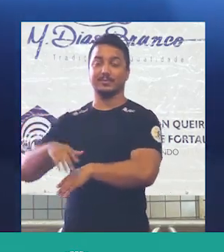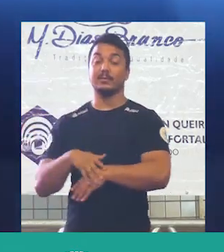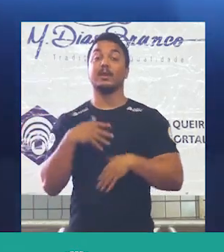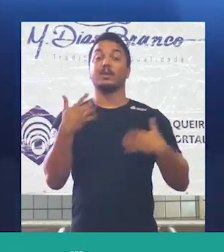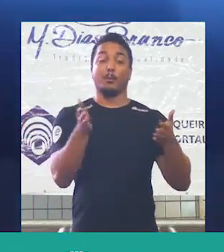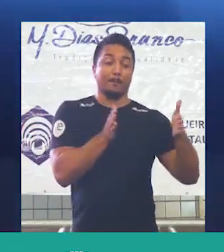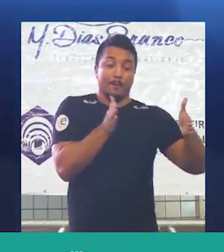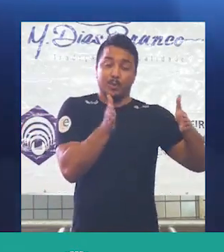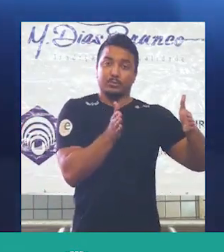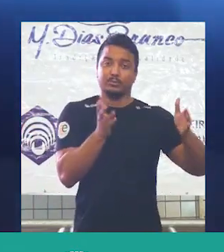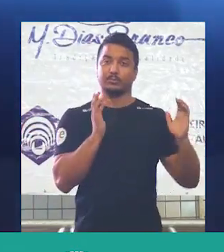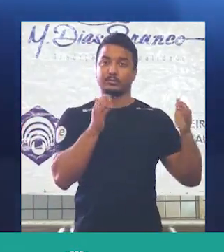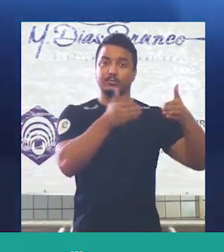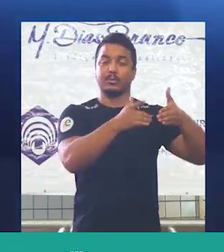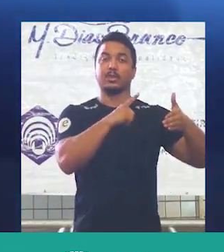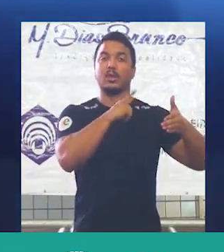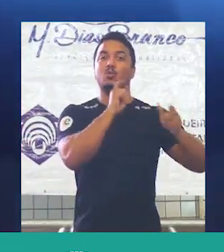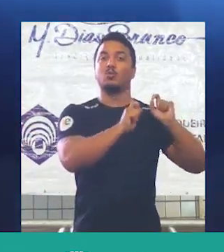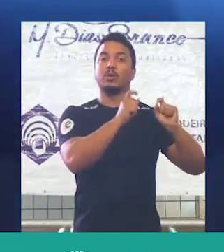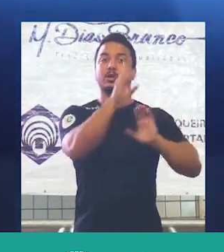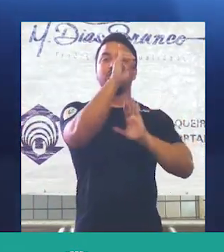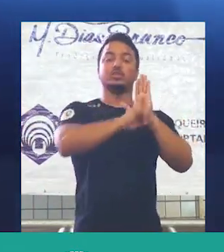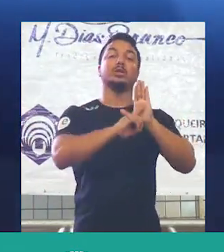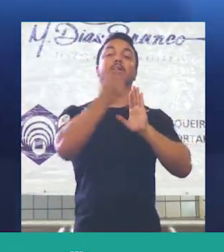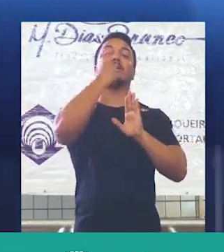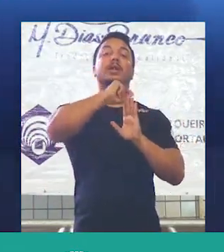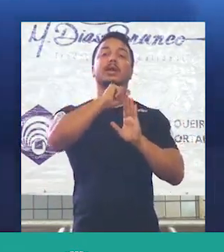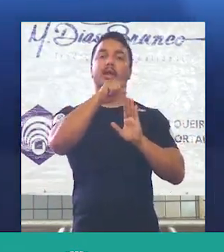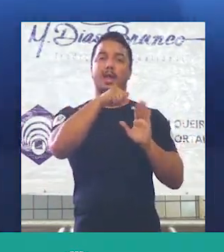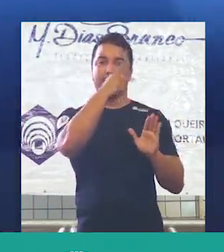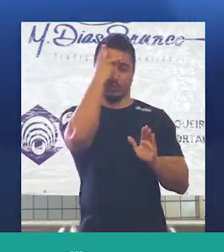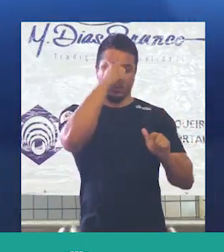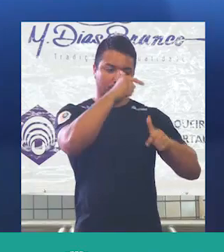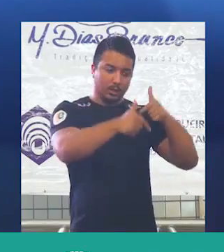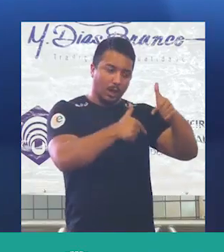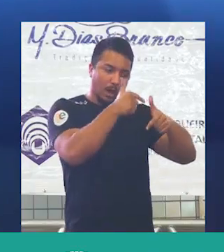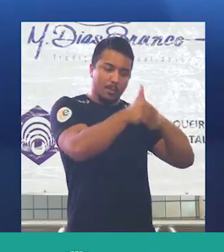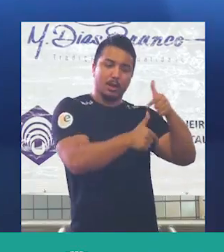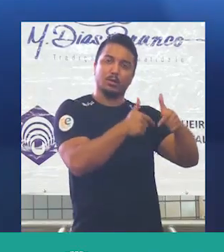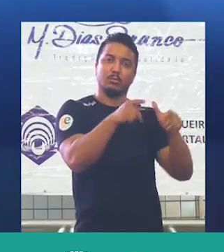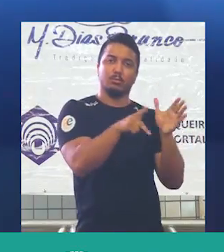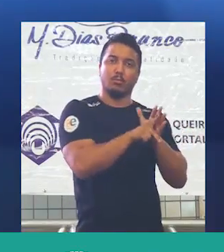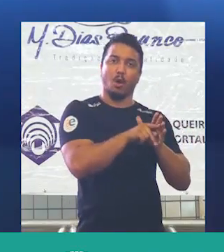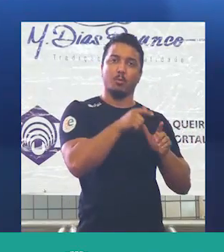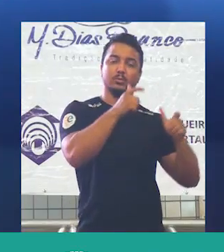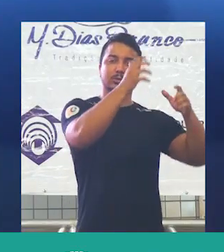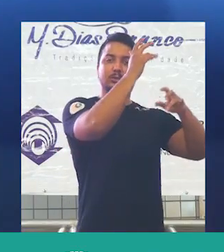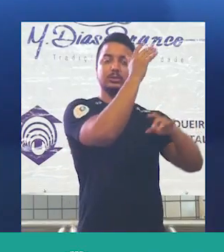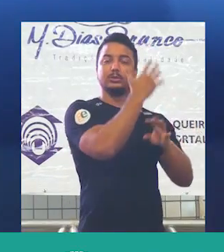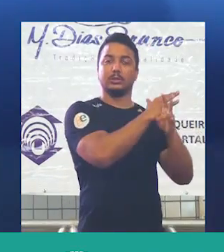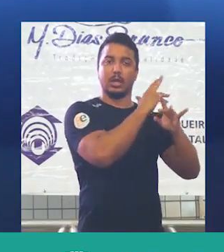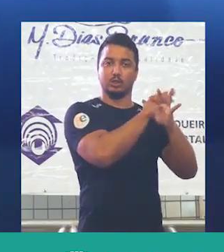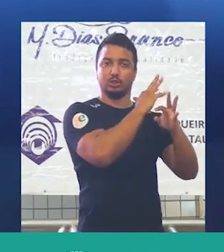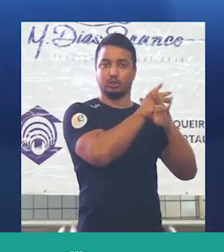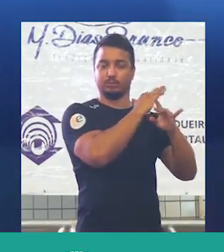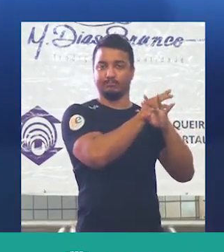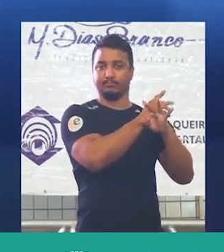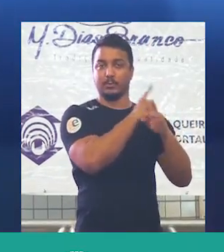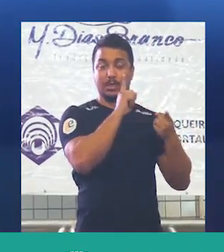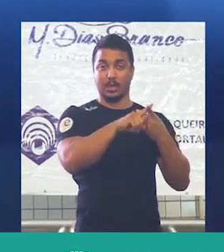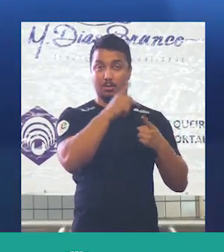Então, dessa forma, só tinha direito, pessoal, os trabalhadores urbanos